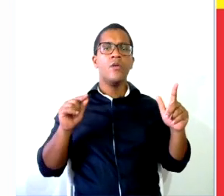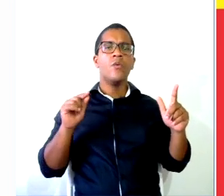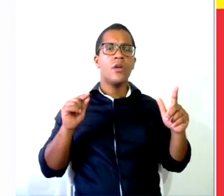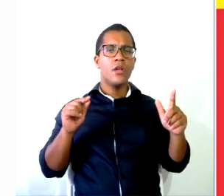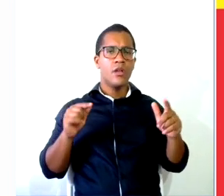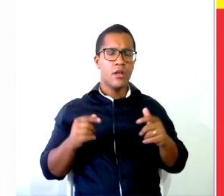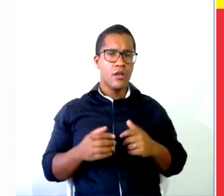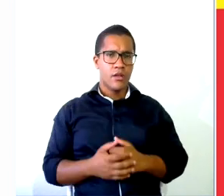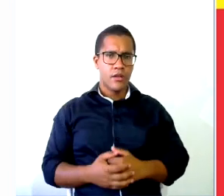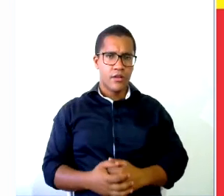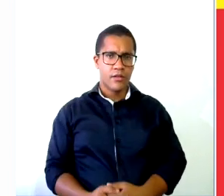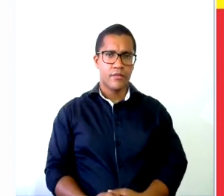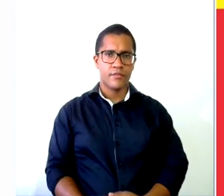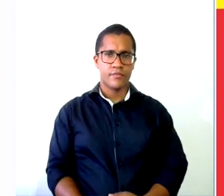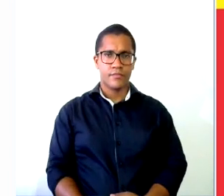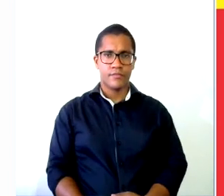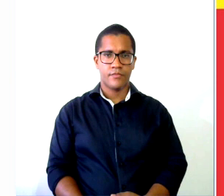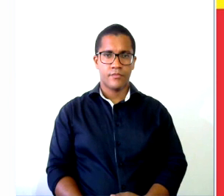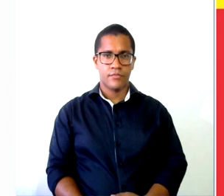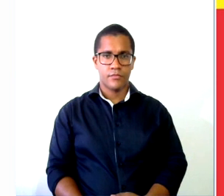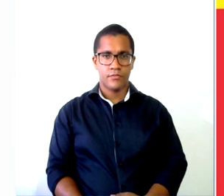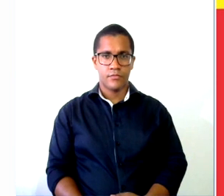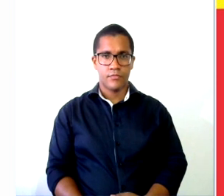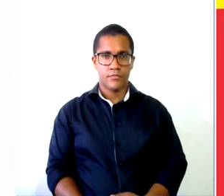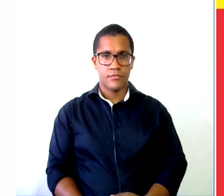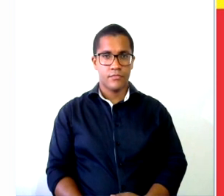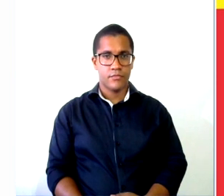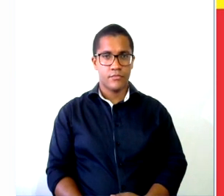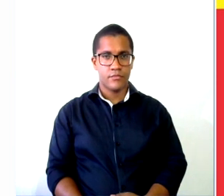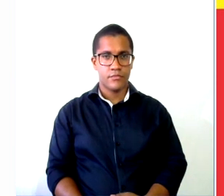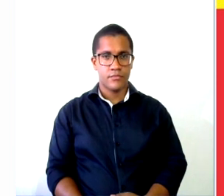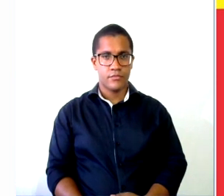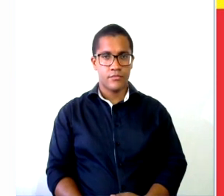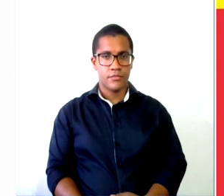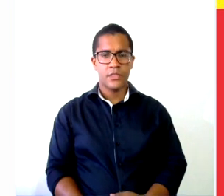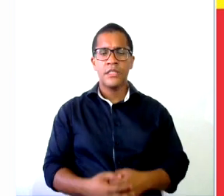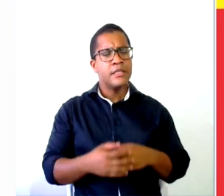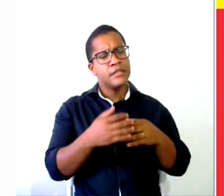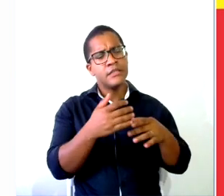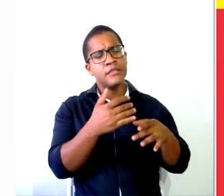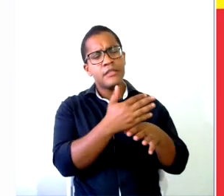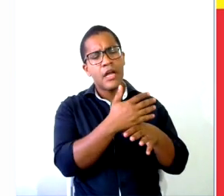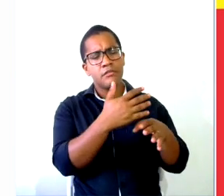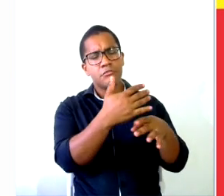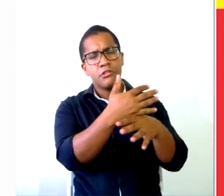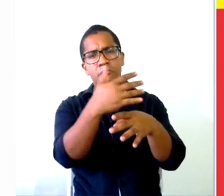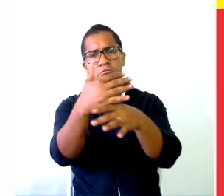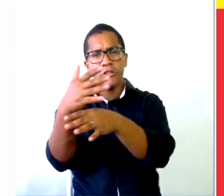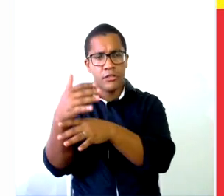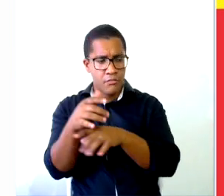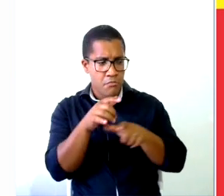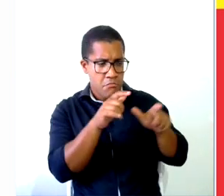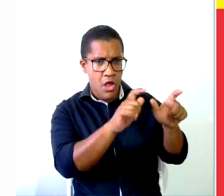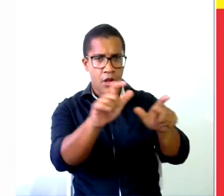prezados, minhas prezadas, ao contrário que se passava nas outras cidades